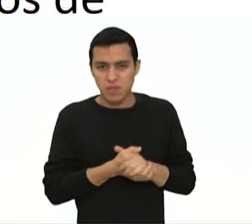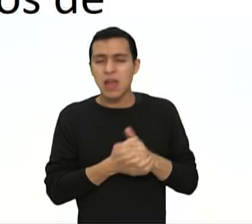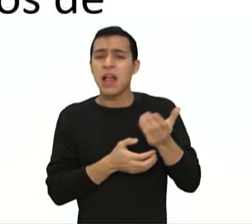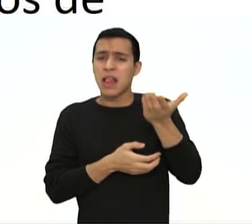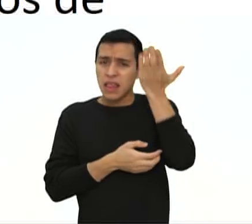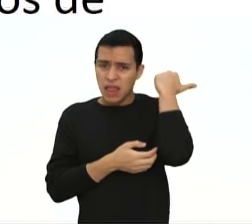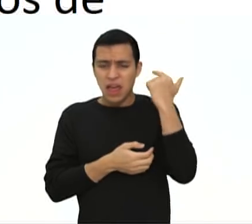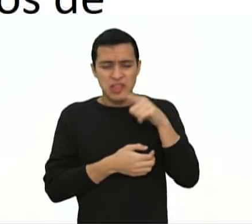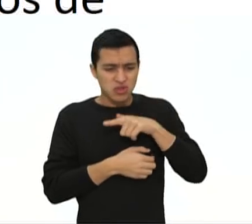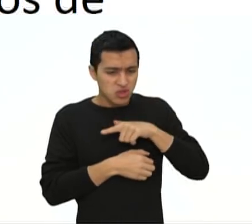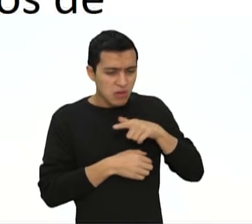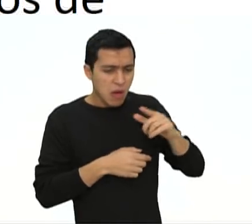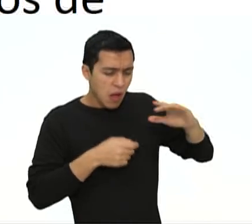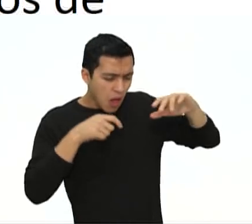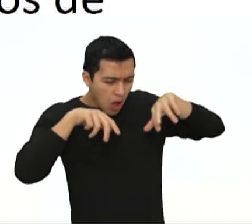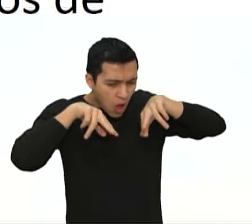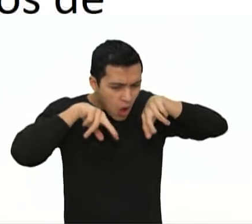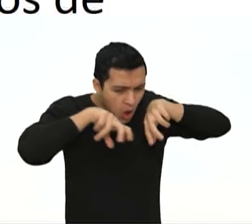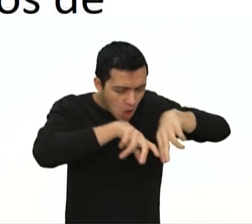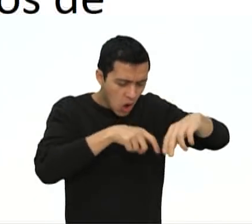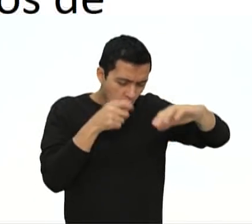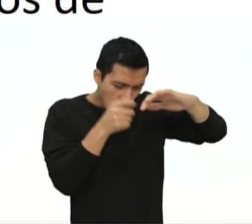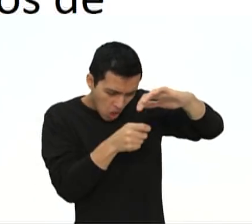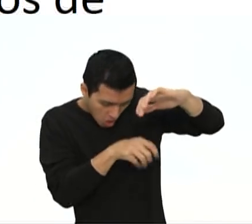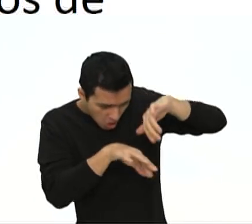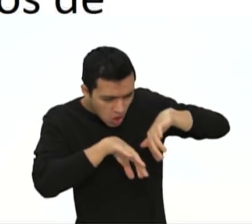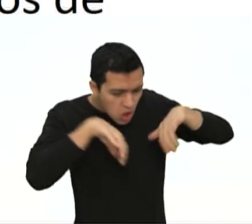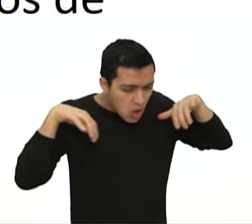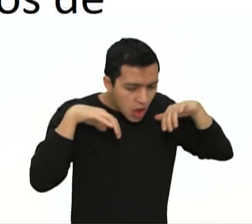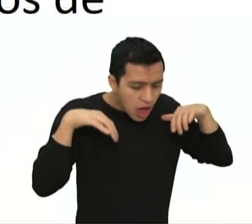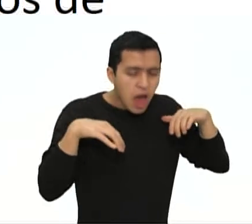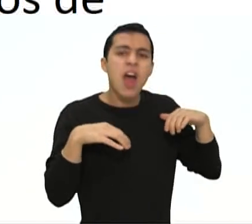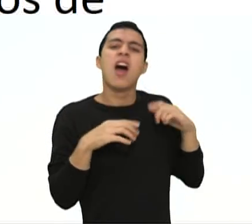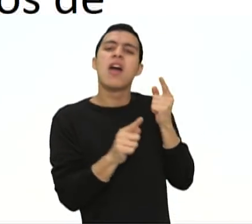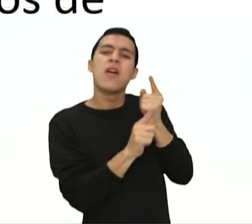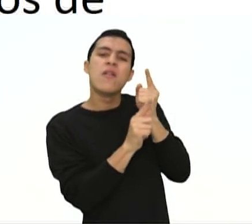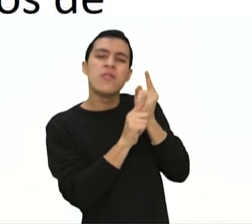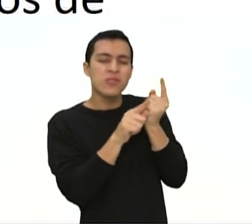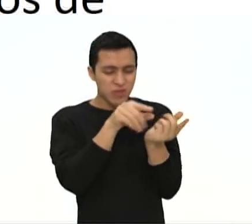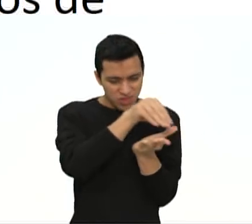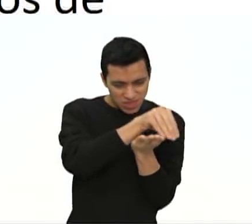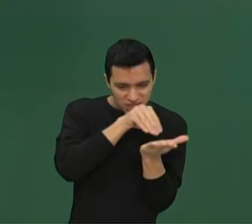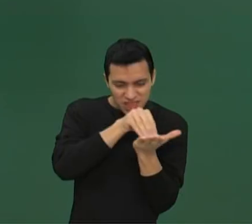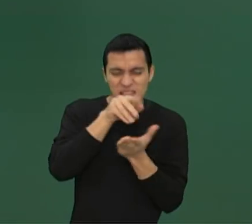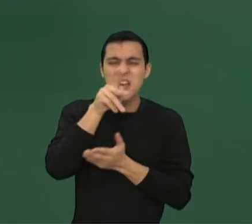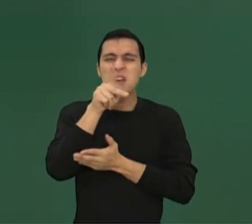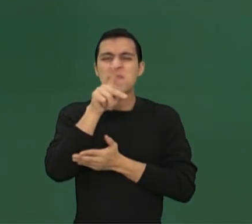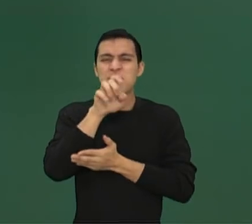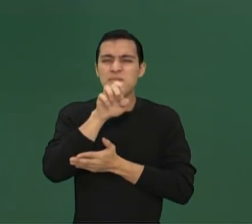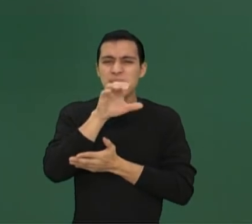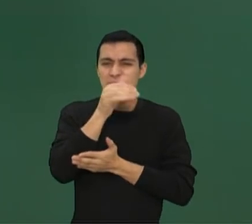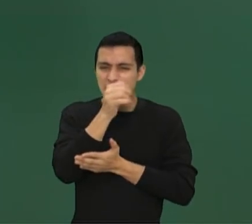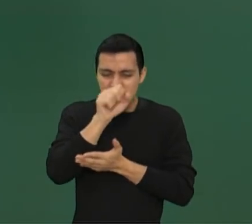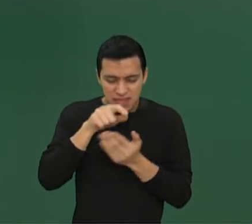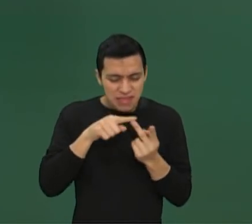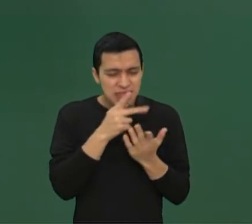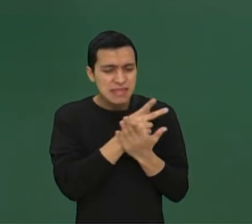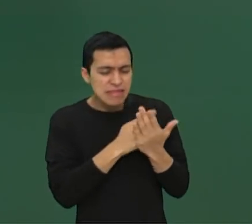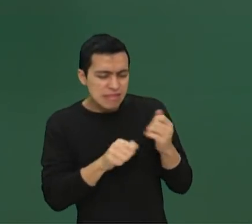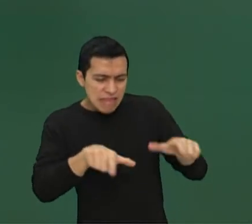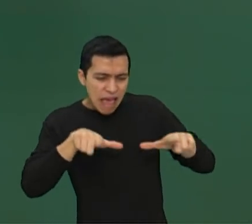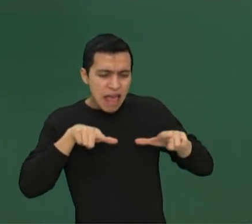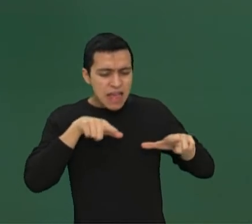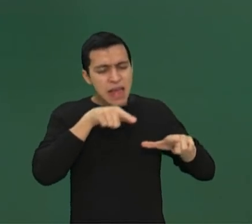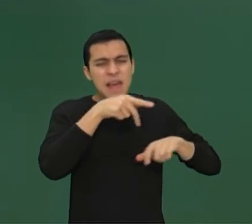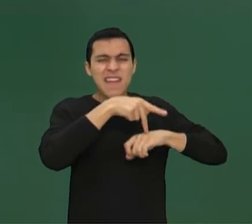nas escavações, né, algumas relatos de jogos de tabuleiro, peças, né, desenhos que eles faziam